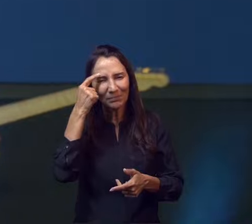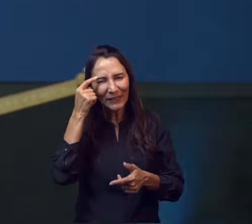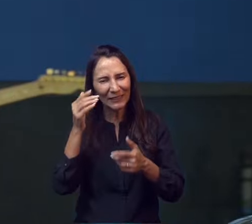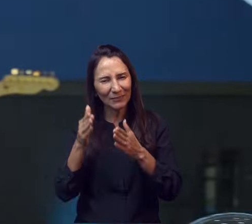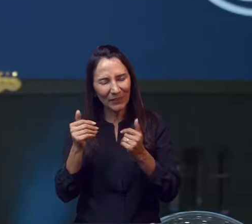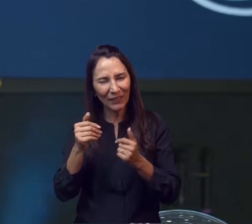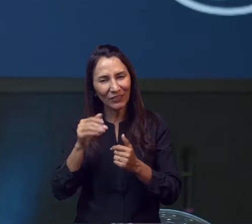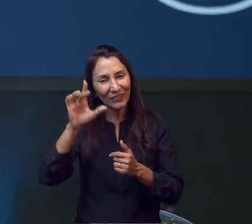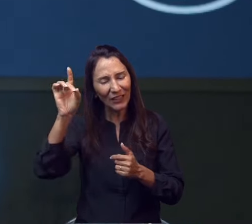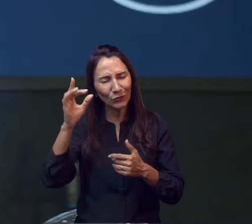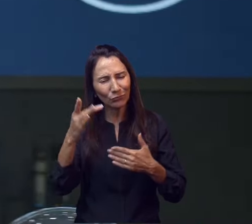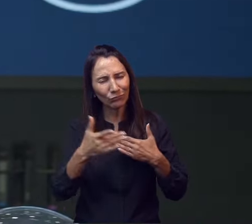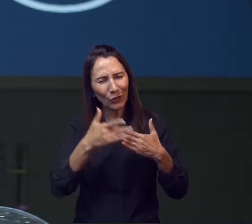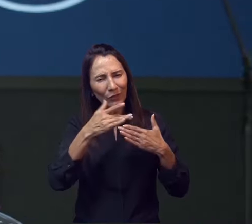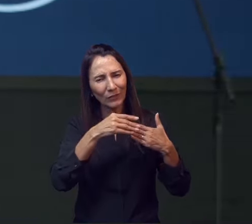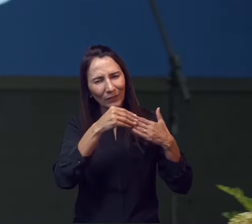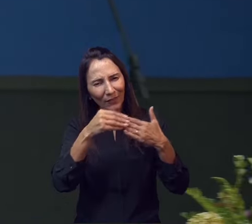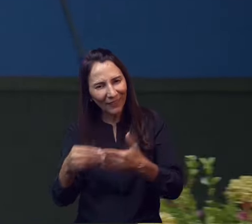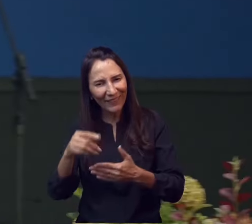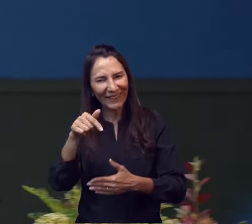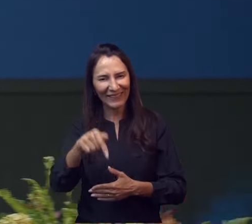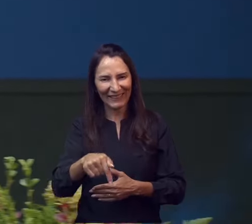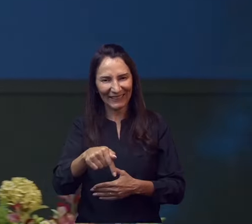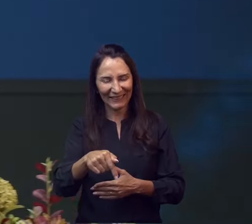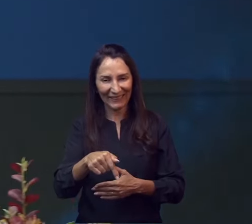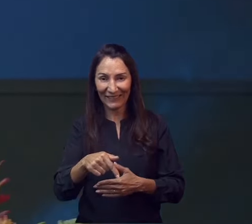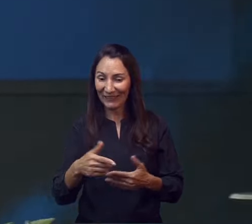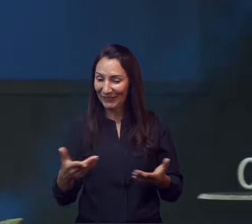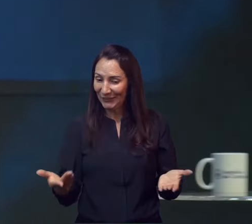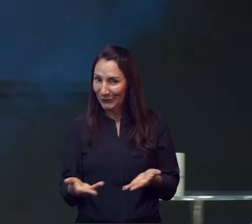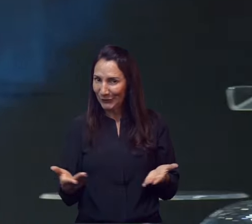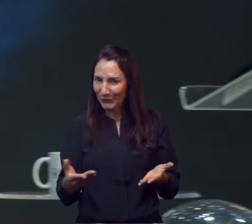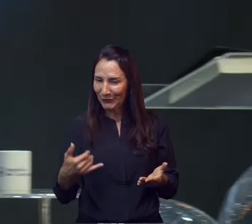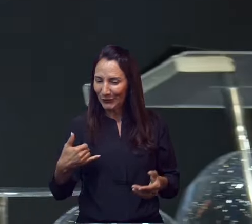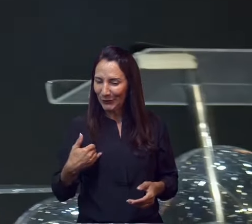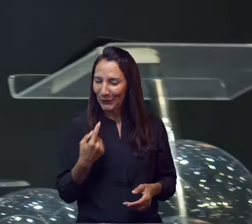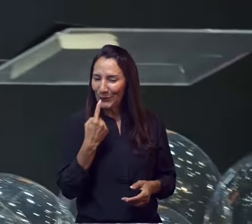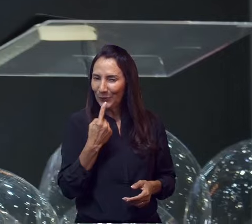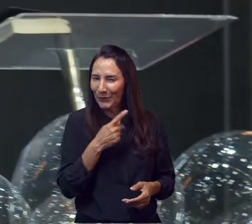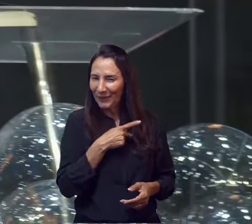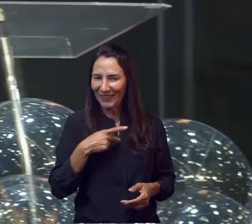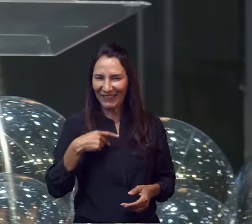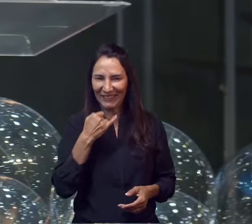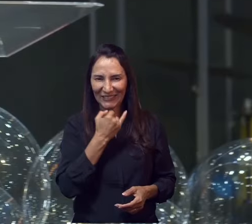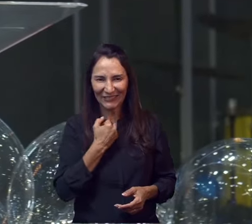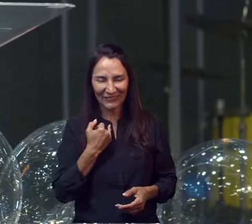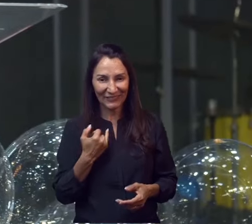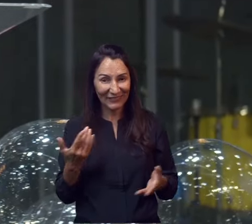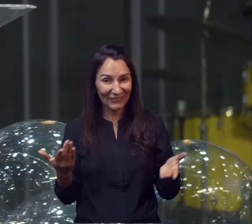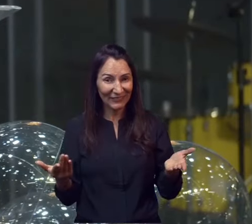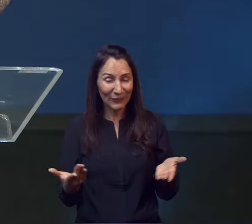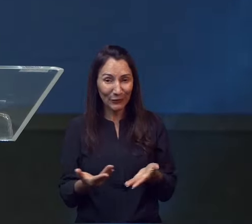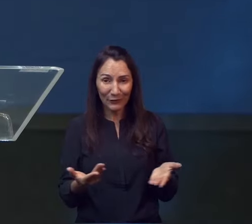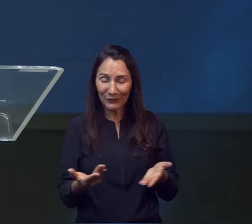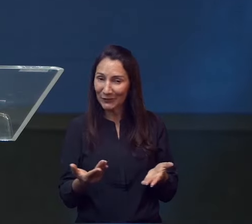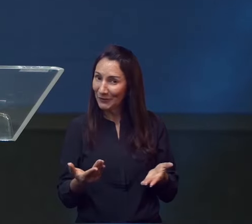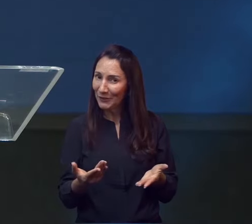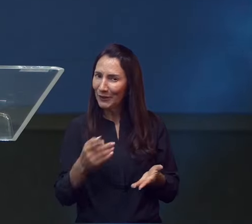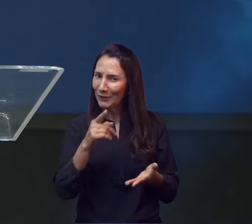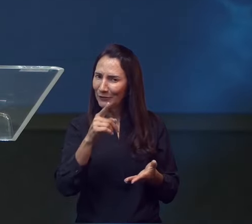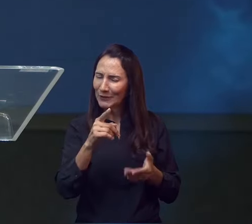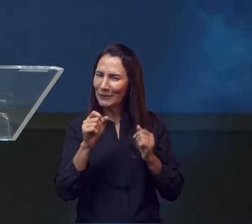aqui e no dia do aniversário do pastor dessa igreja hoje você